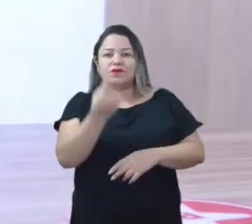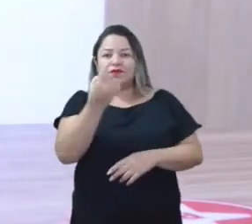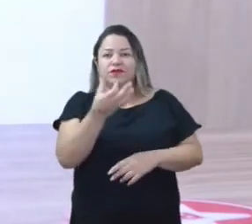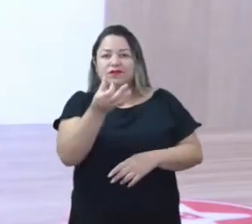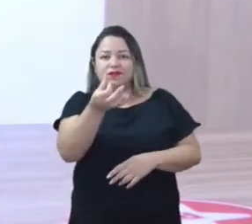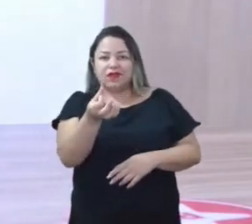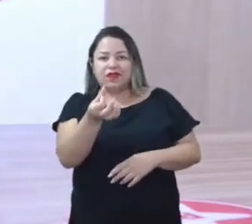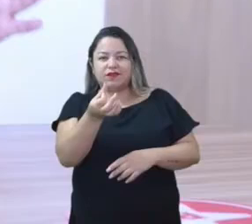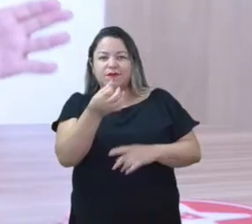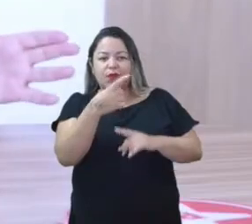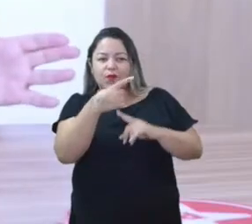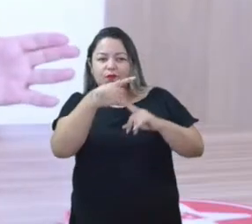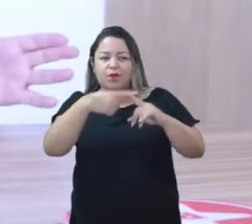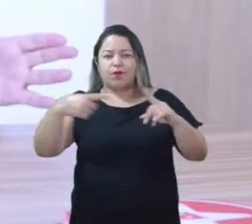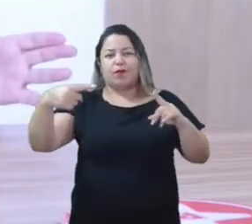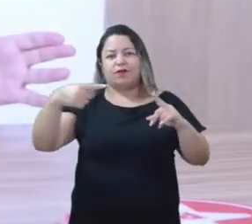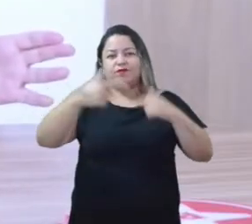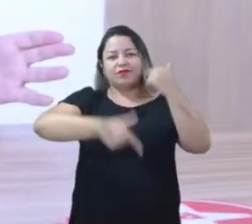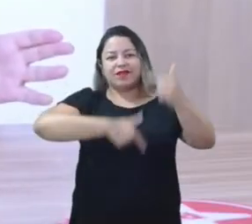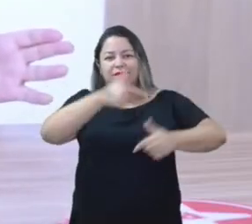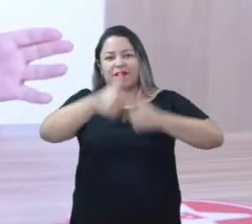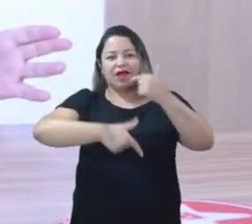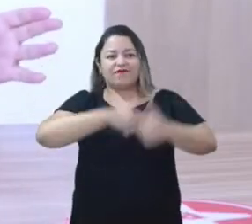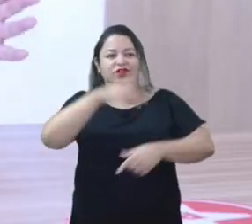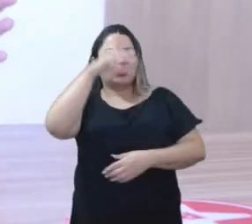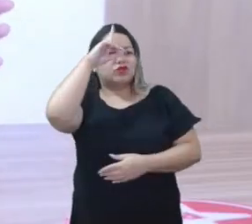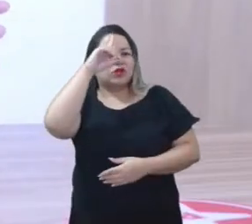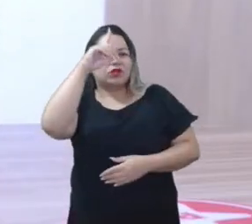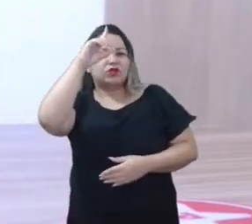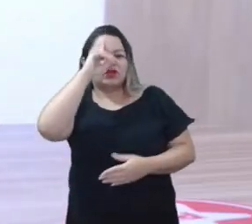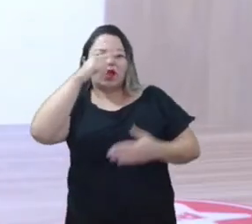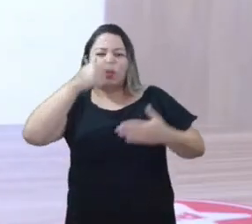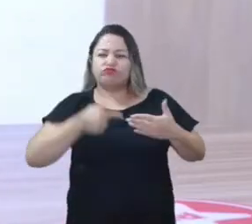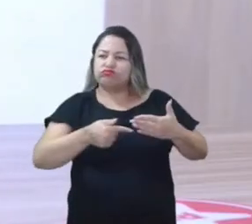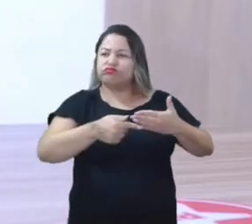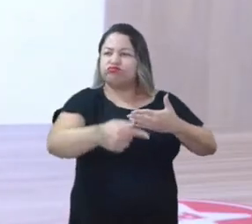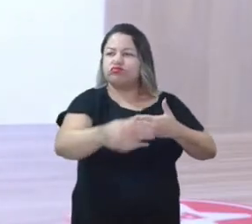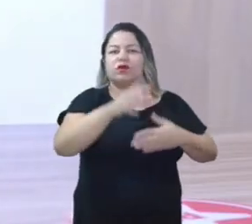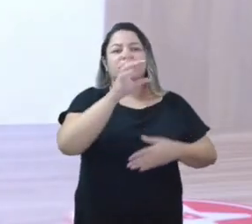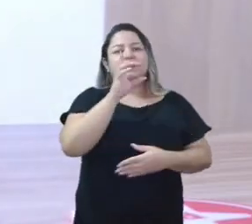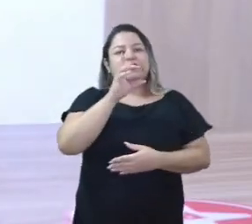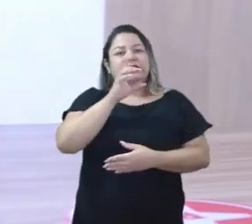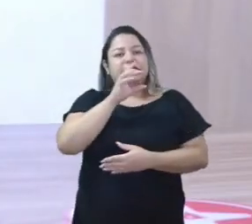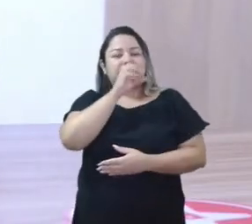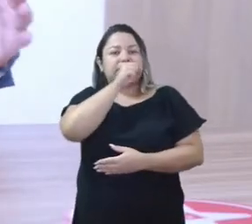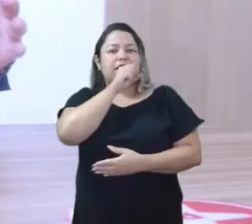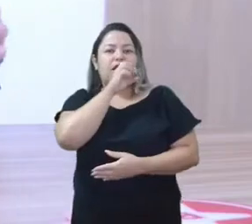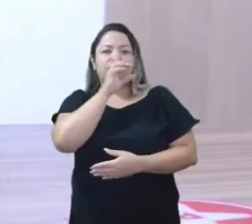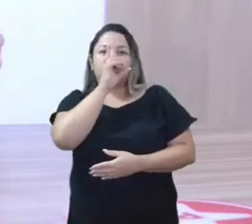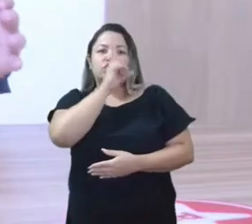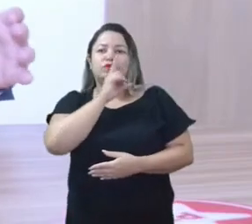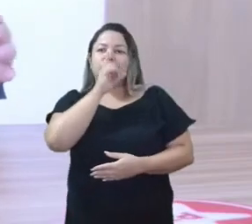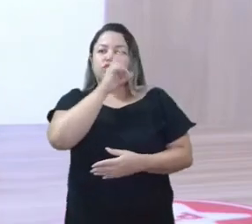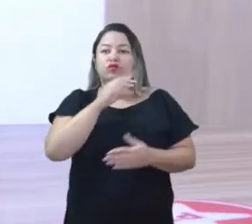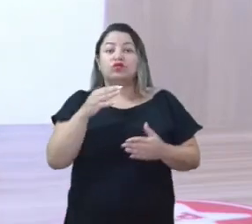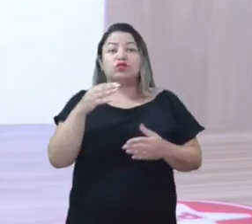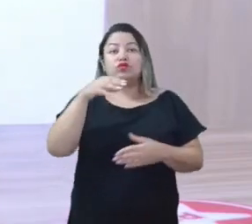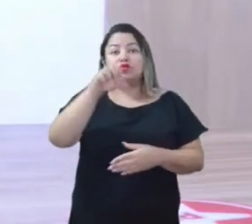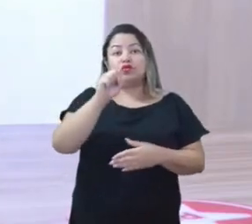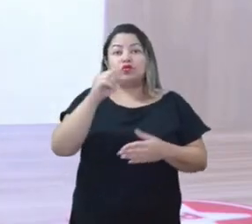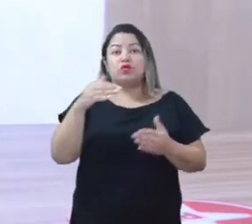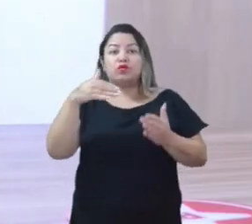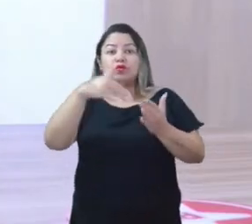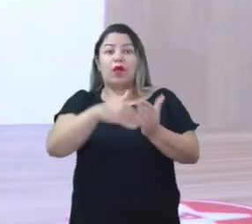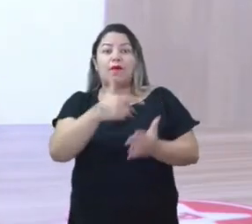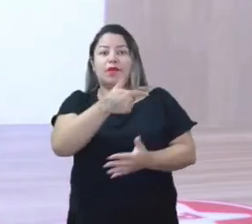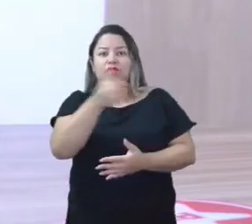por meio. Então, trabalhava todos os dias, sábado e no domingo. No domingo eu trabalhava de 8 até meio-dia.